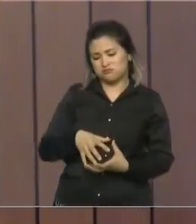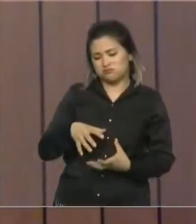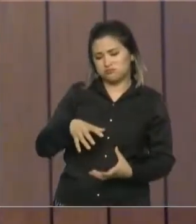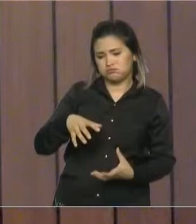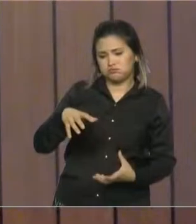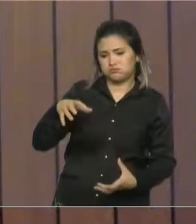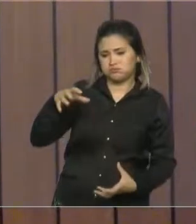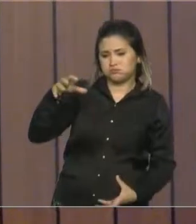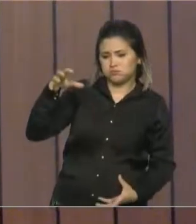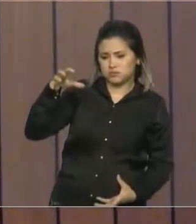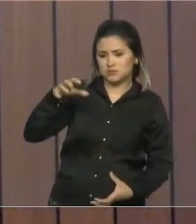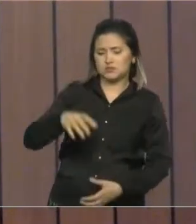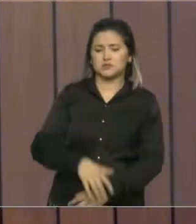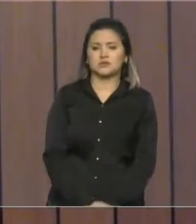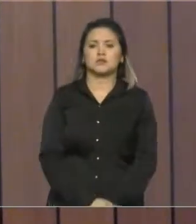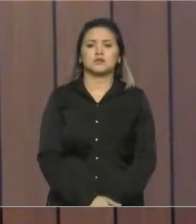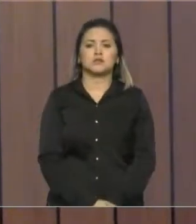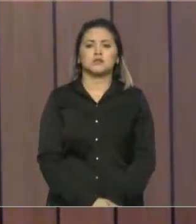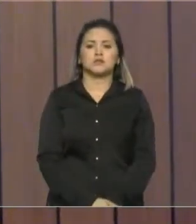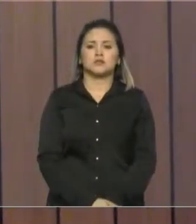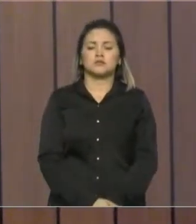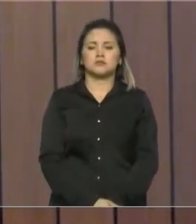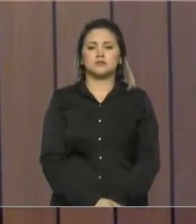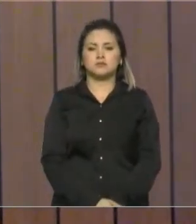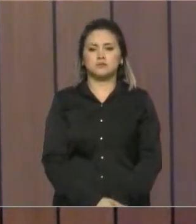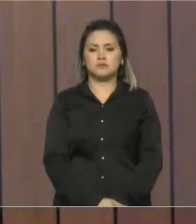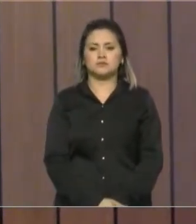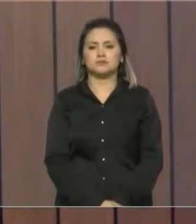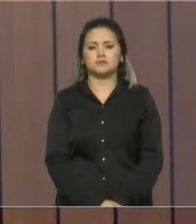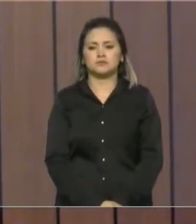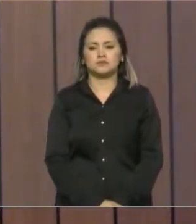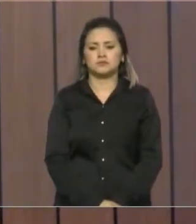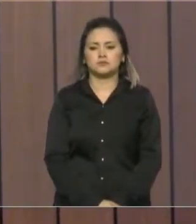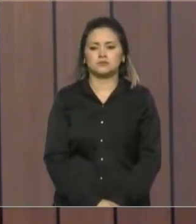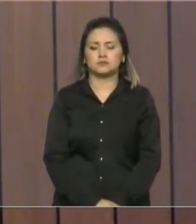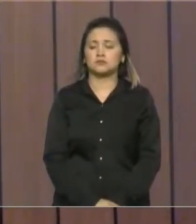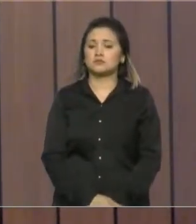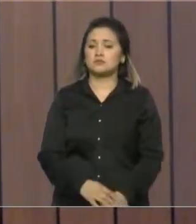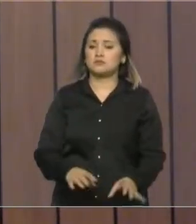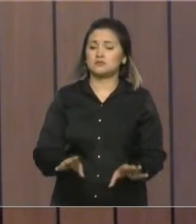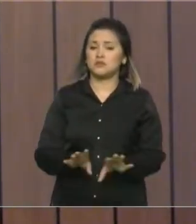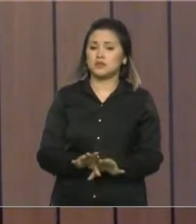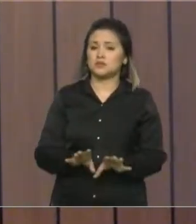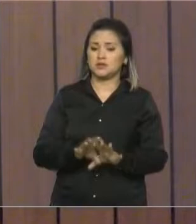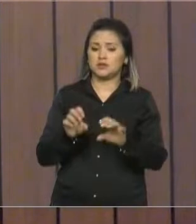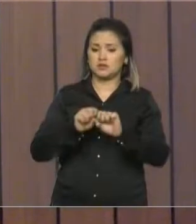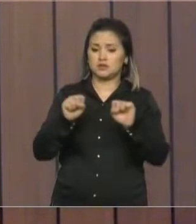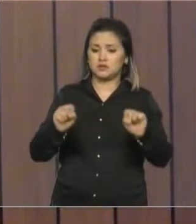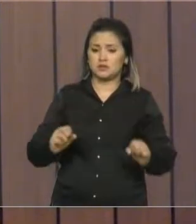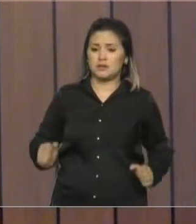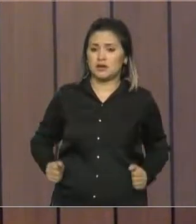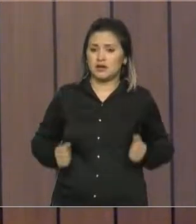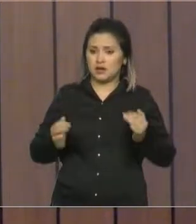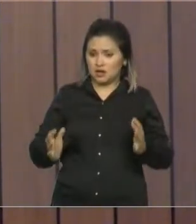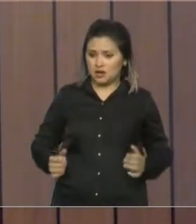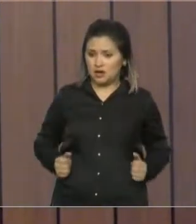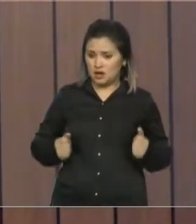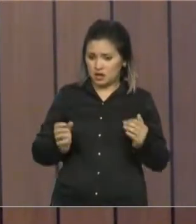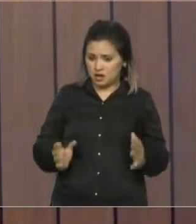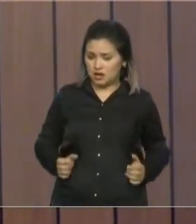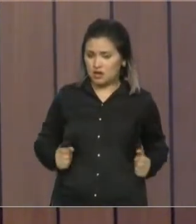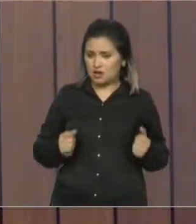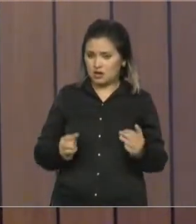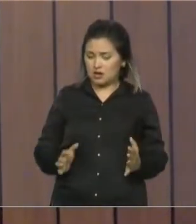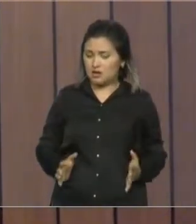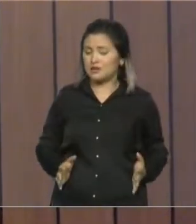presentes, e aliar isto a uma sistemática de custos também presentes, cada vez maiores, num cenário que